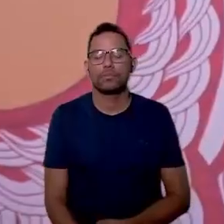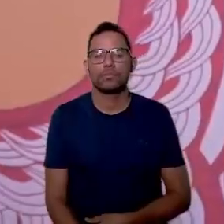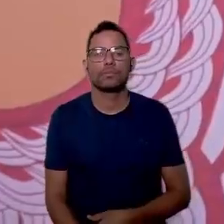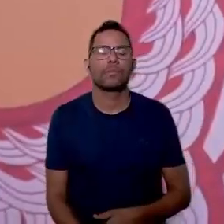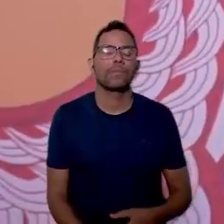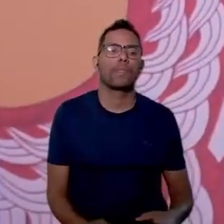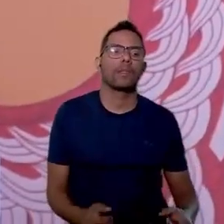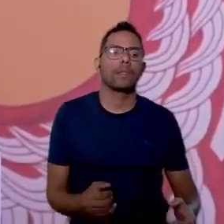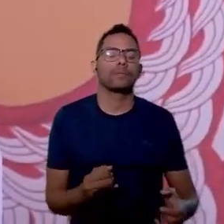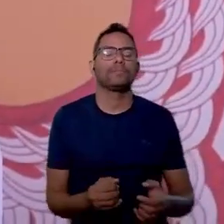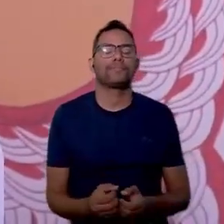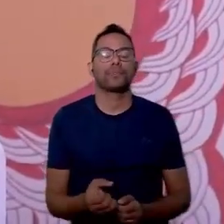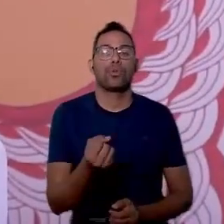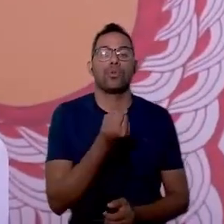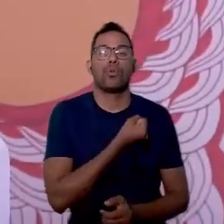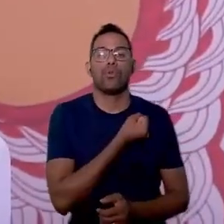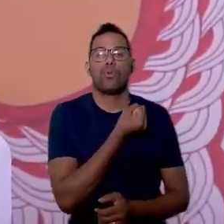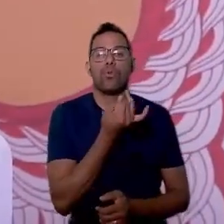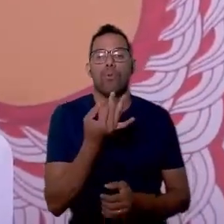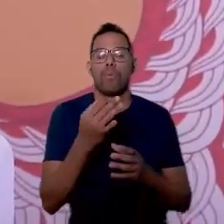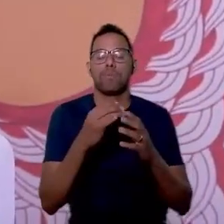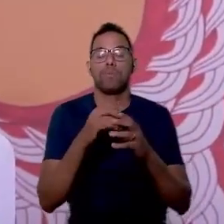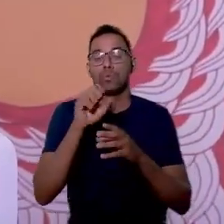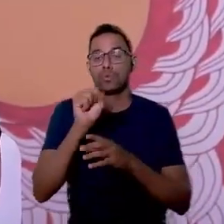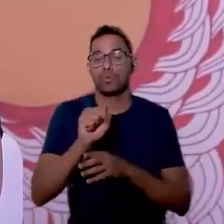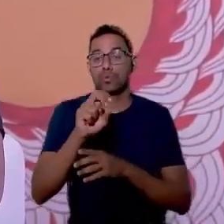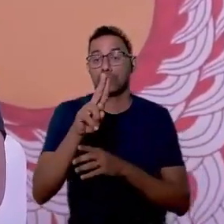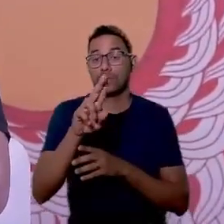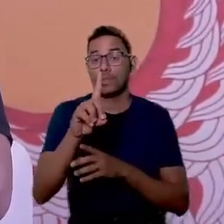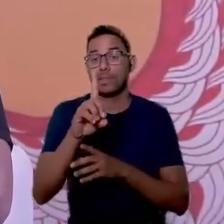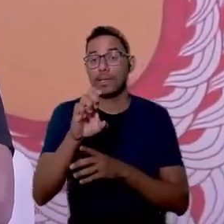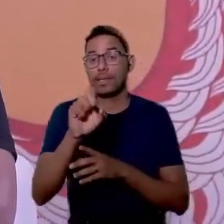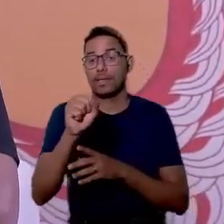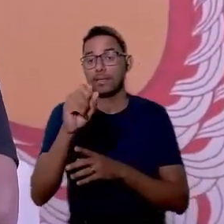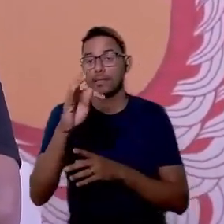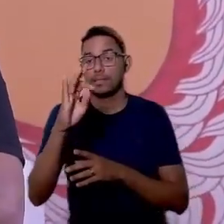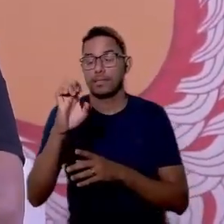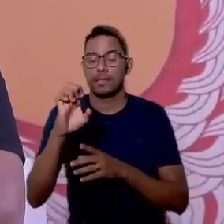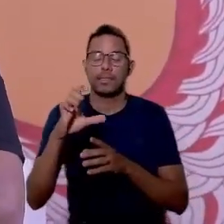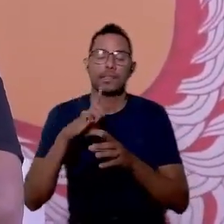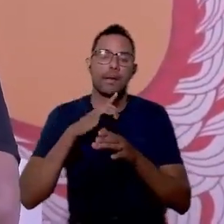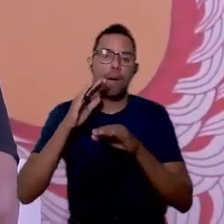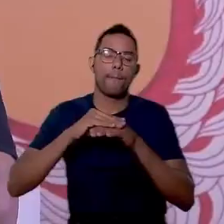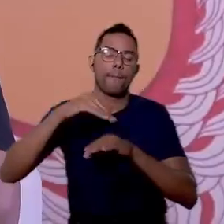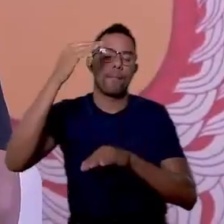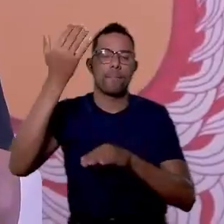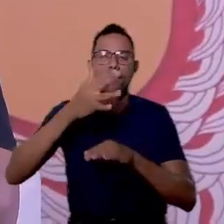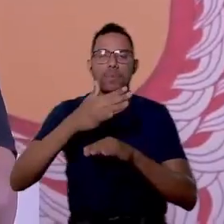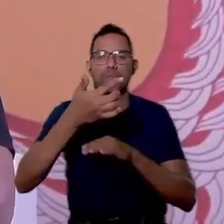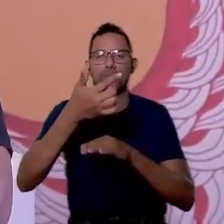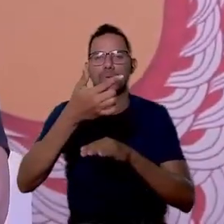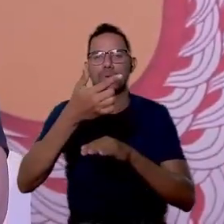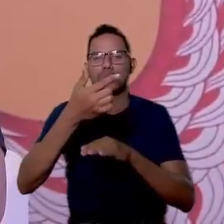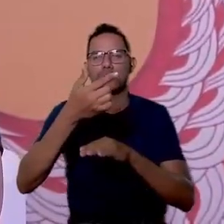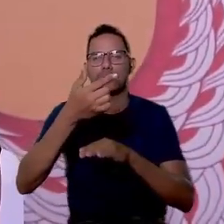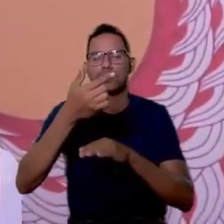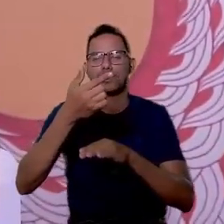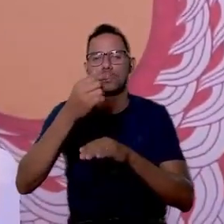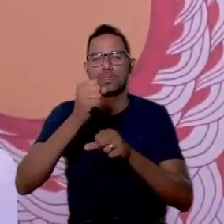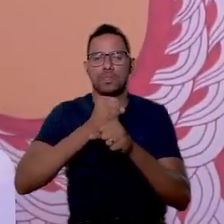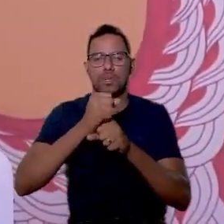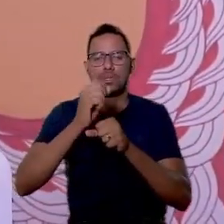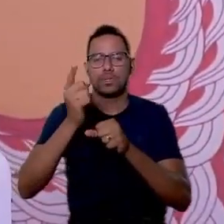assim, números grandes, enquanto o Sudeste teve um aumento de investimento durante esses 2 anos e meio, de